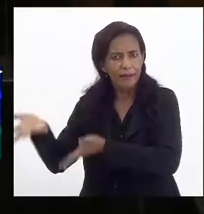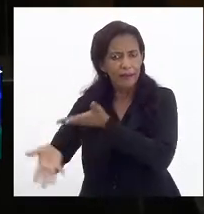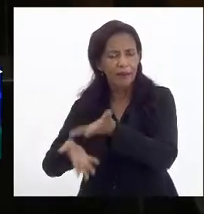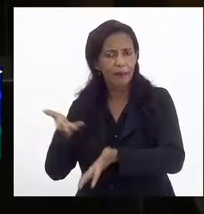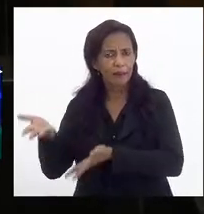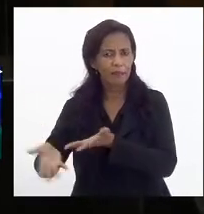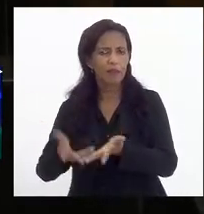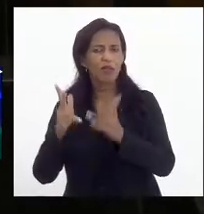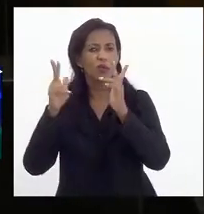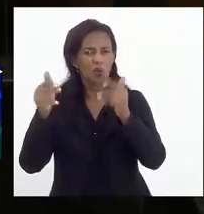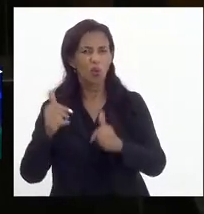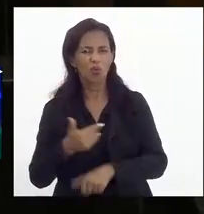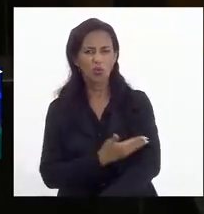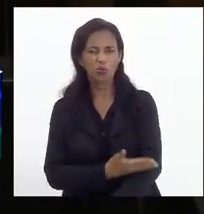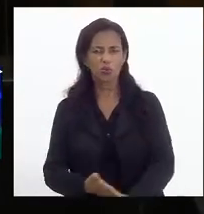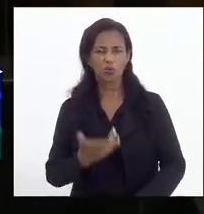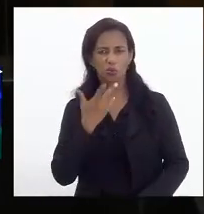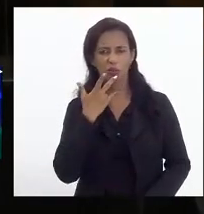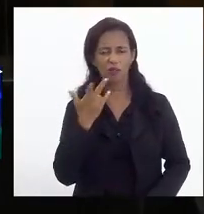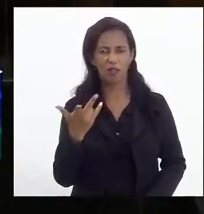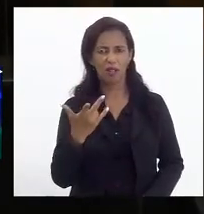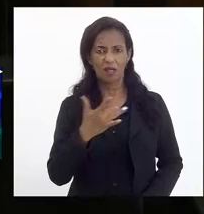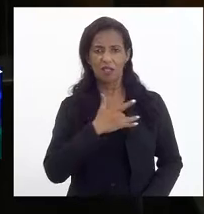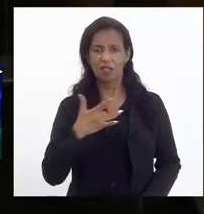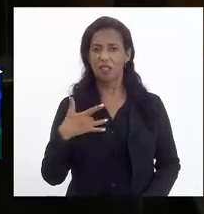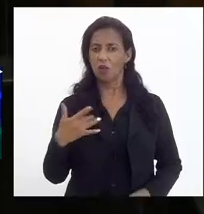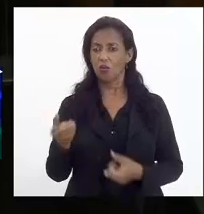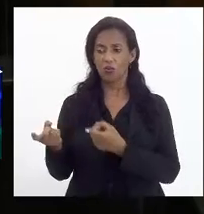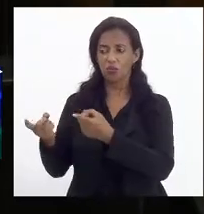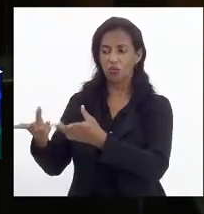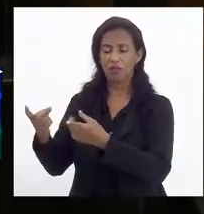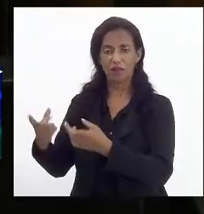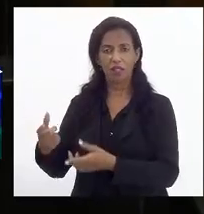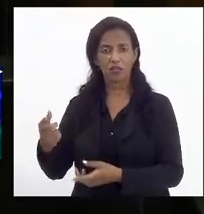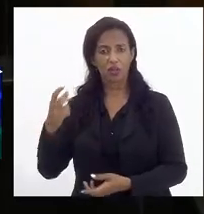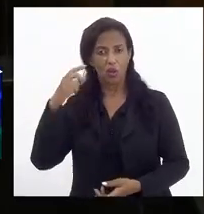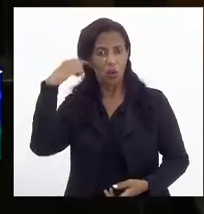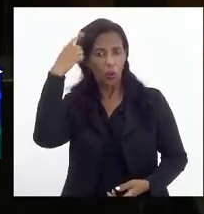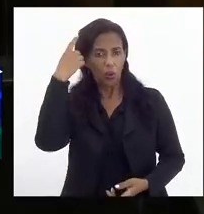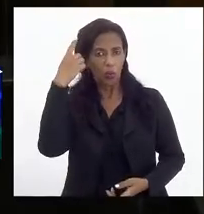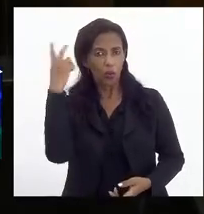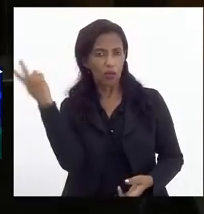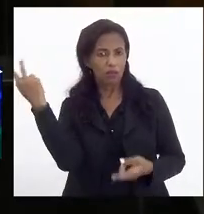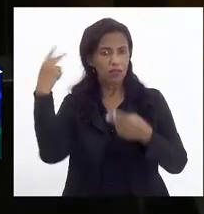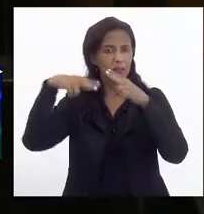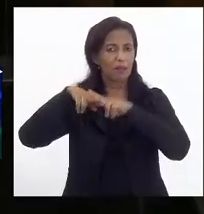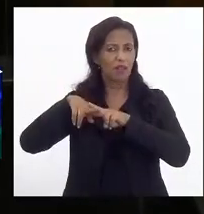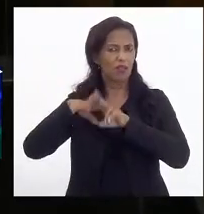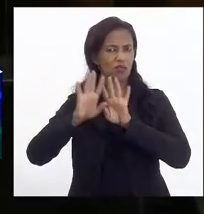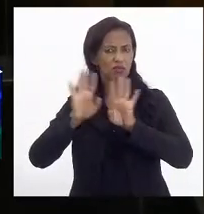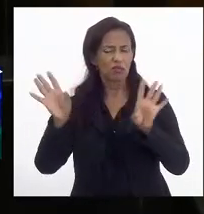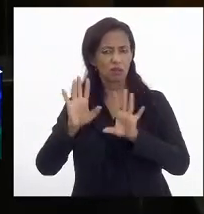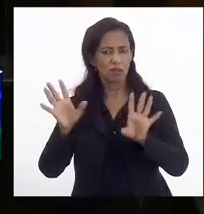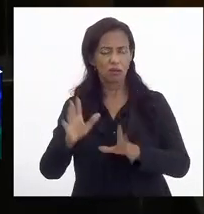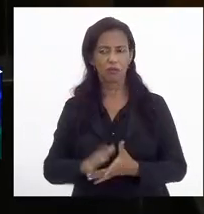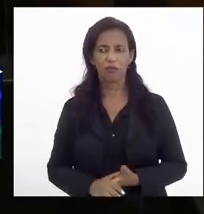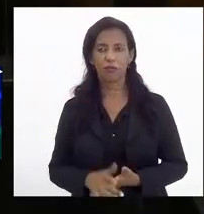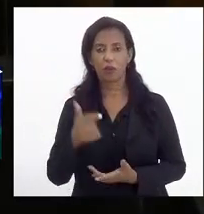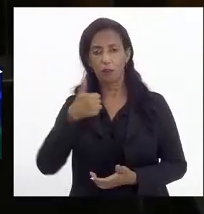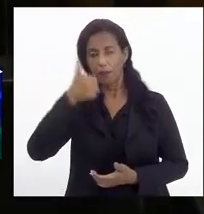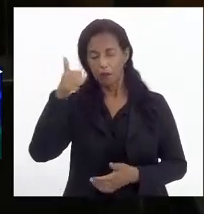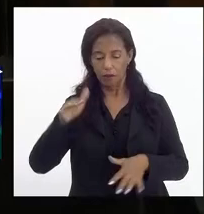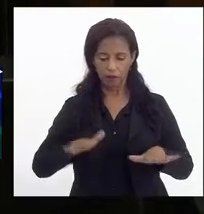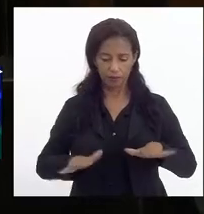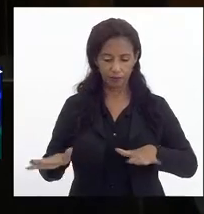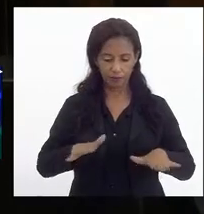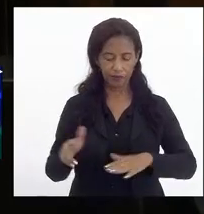até como a gente a saúde não se vende loucura não se prende Então nesse sentido eu quero aqui fazer um primeiro movimento